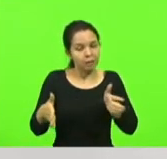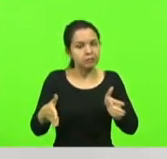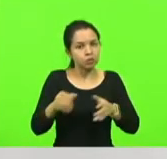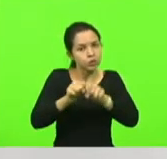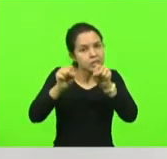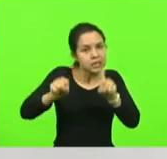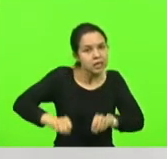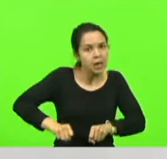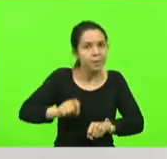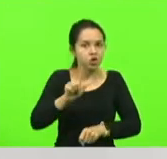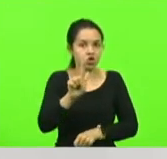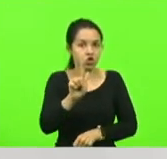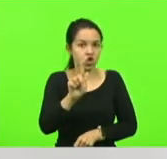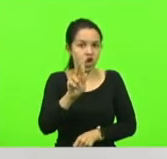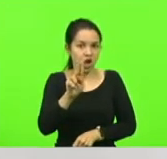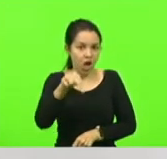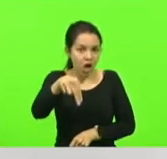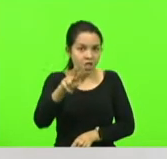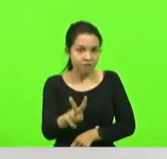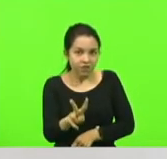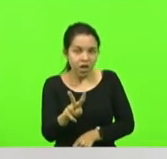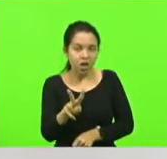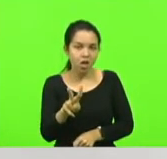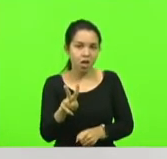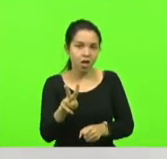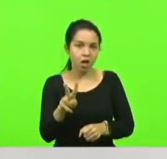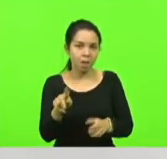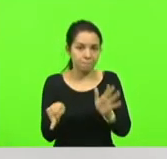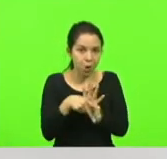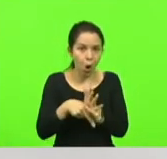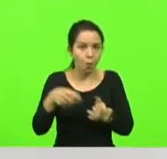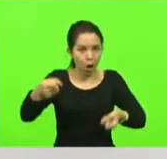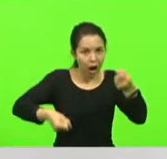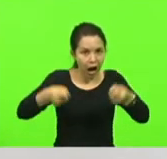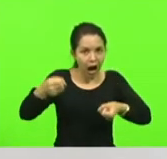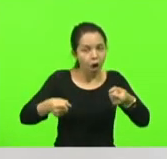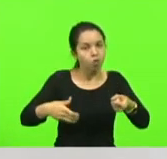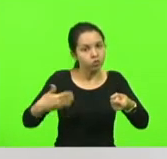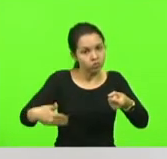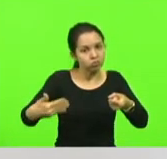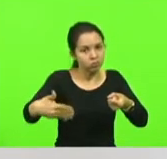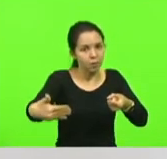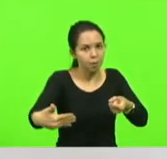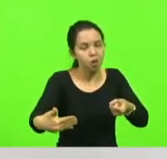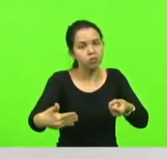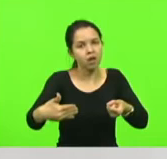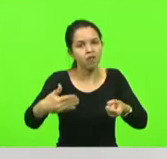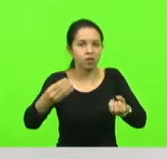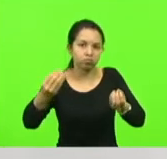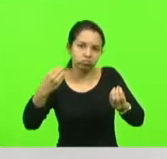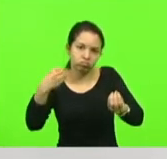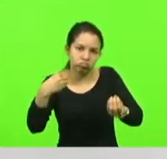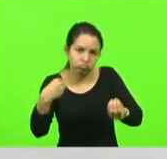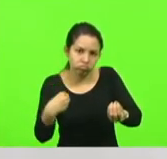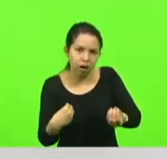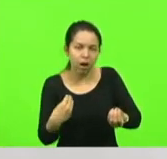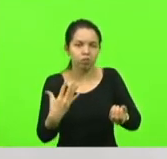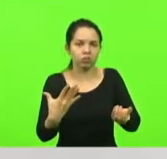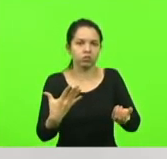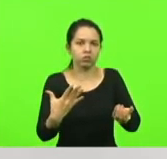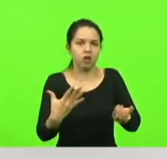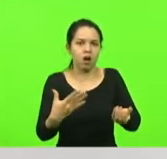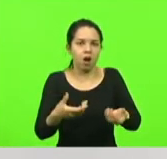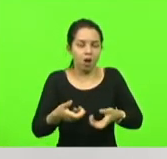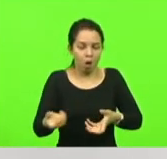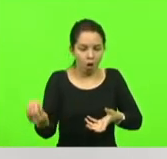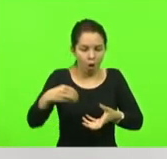veicular que sofre fadiga. Então, a pressão que o gás é colocado dentro do